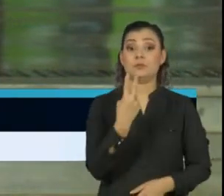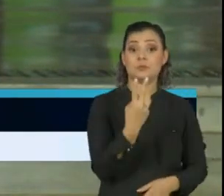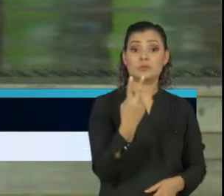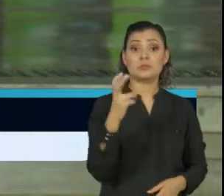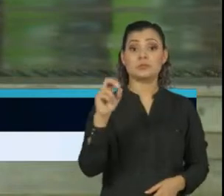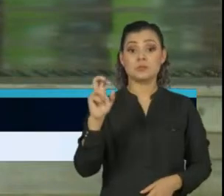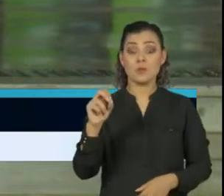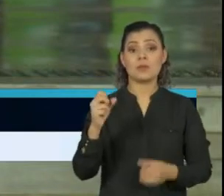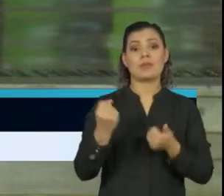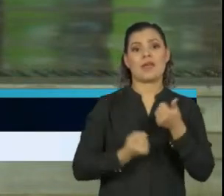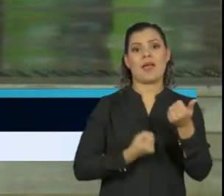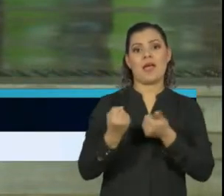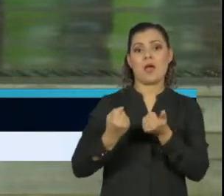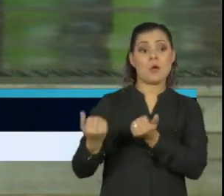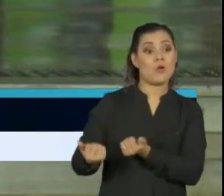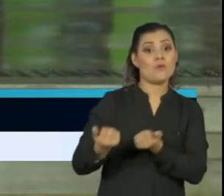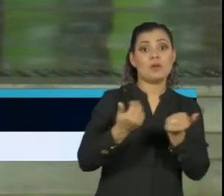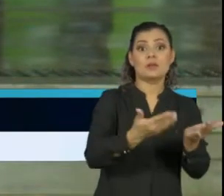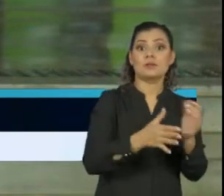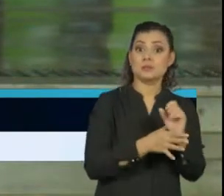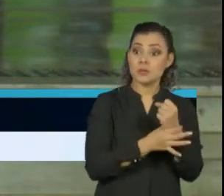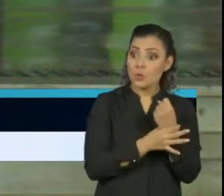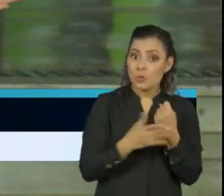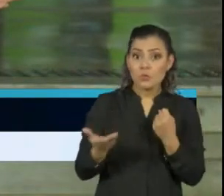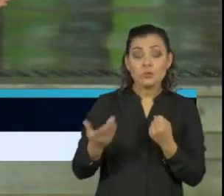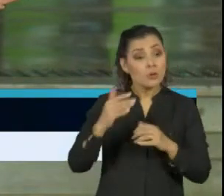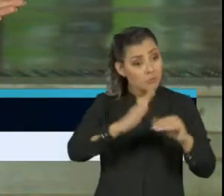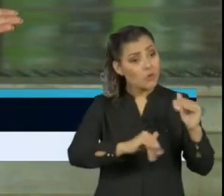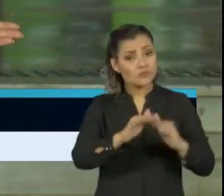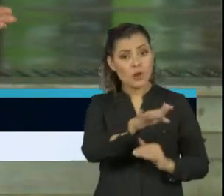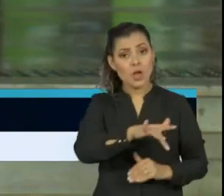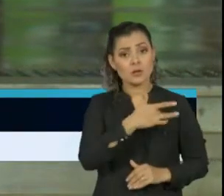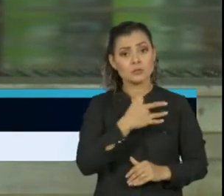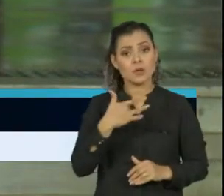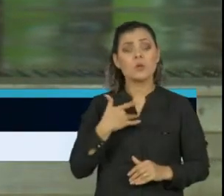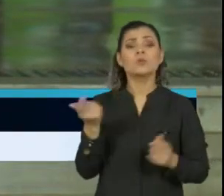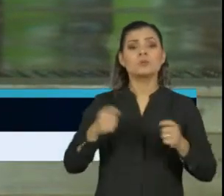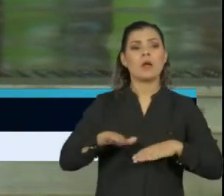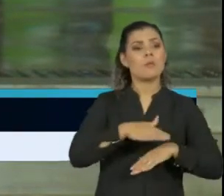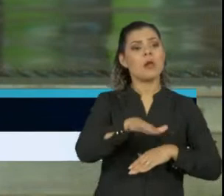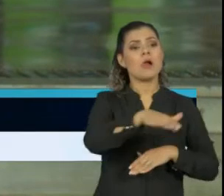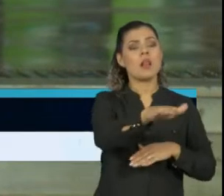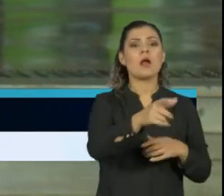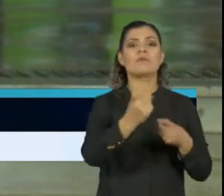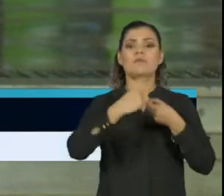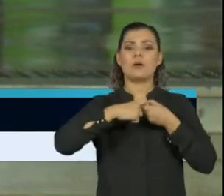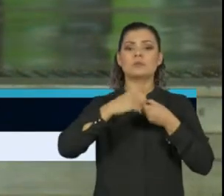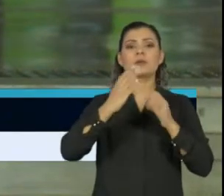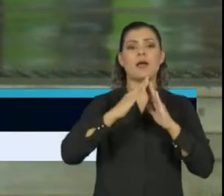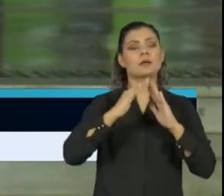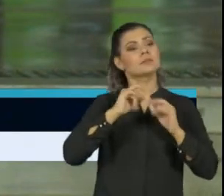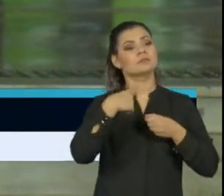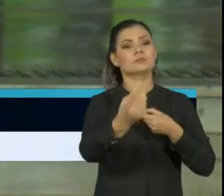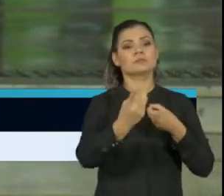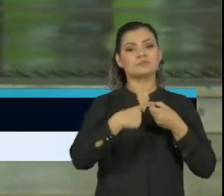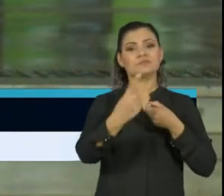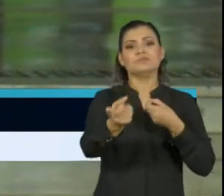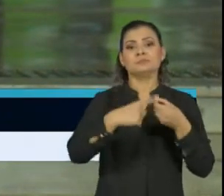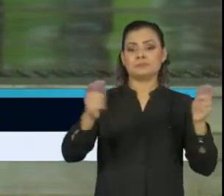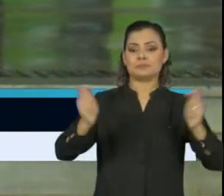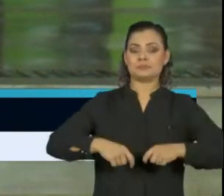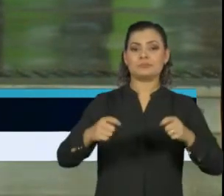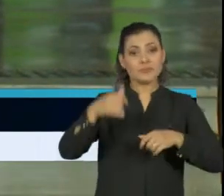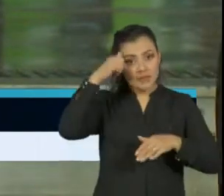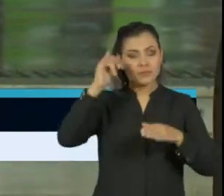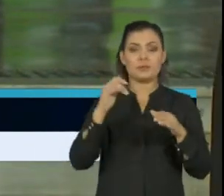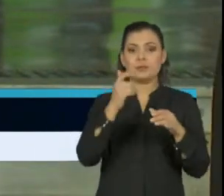250 carros que foram oferecidos com seguro para que os profissionais de saúde possam se deslocar sem riscos de